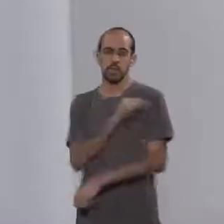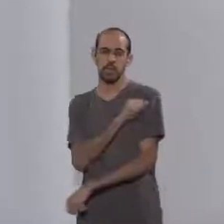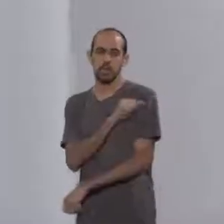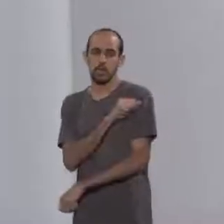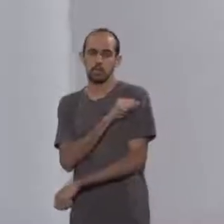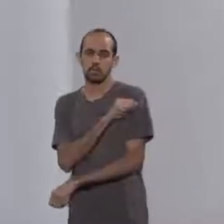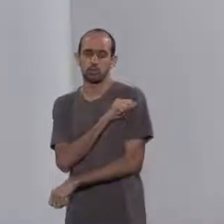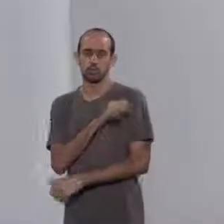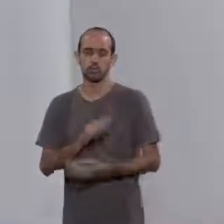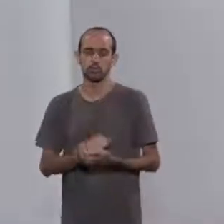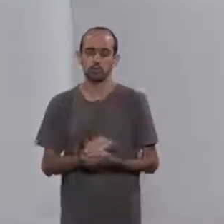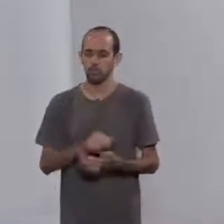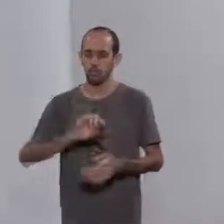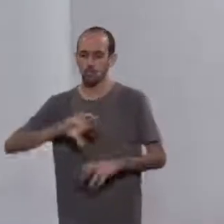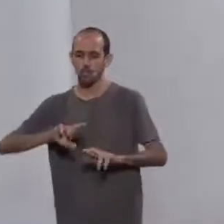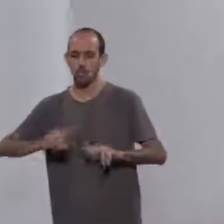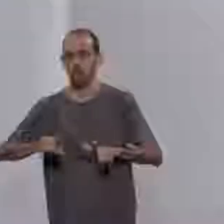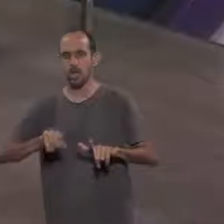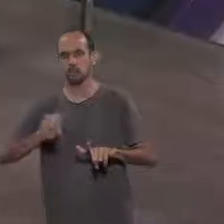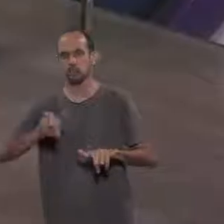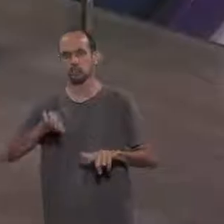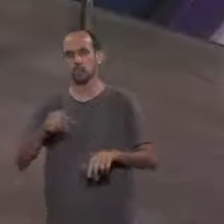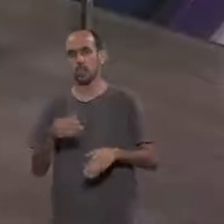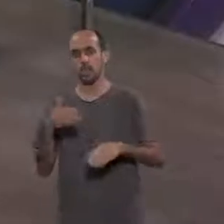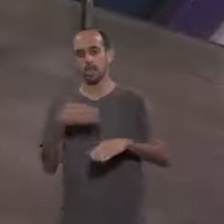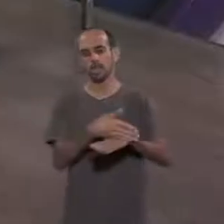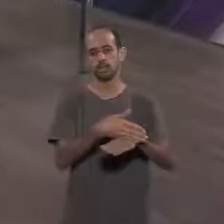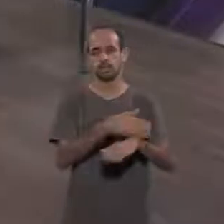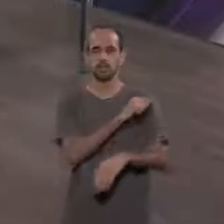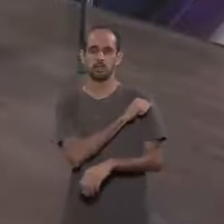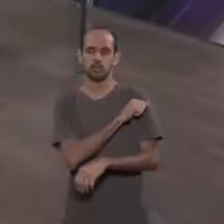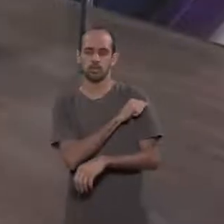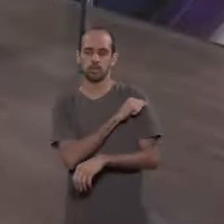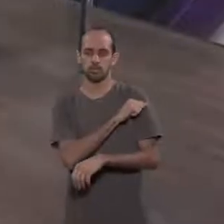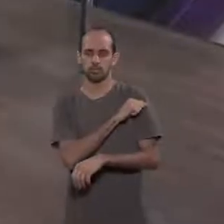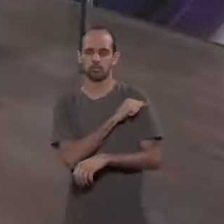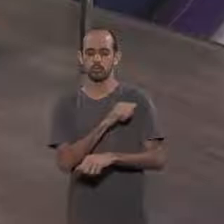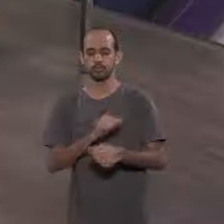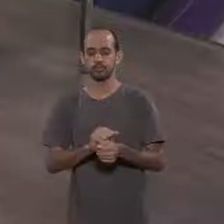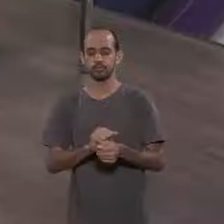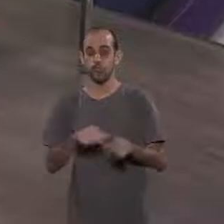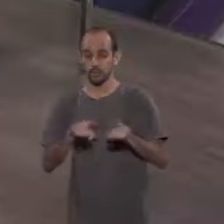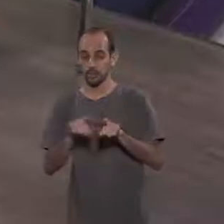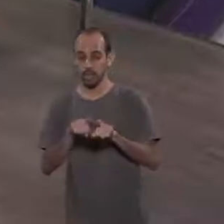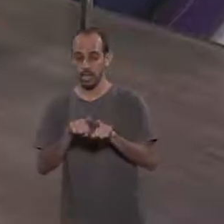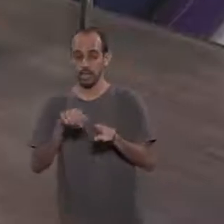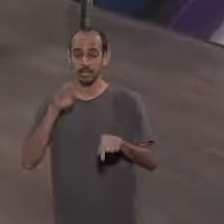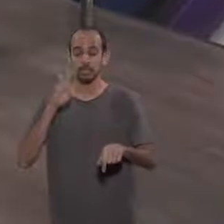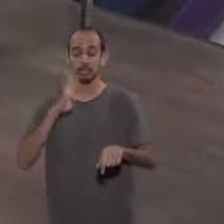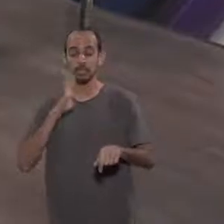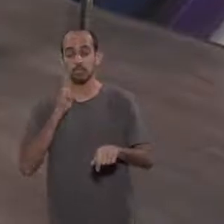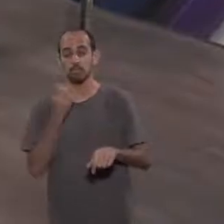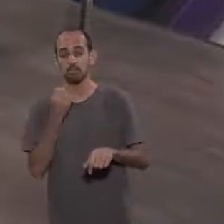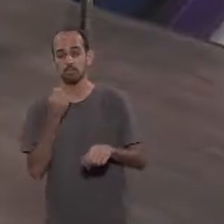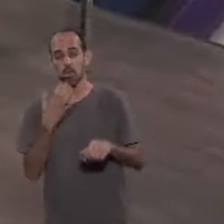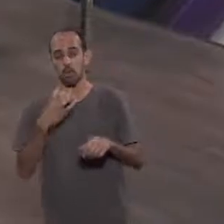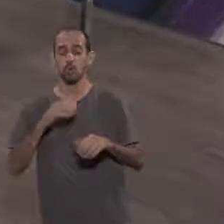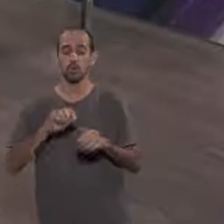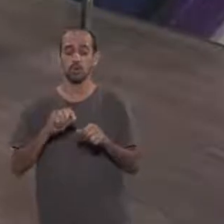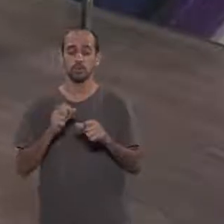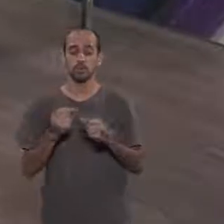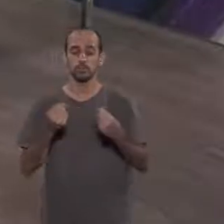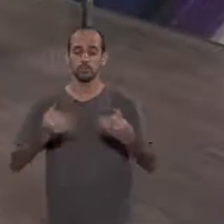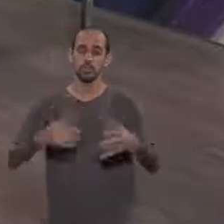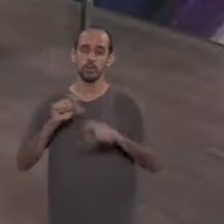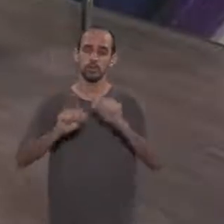colocar a criança dentro da escola, é promover esses espaços de aprendizagem. Exatamente, né? É legal a gente dizer assim, que a gente até usa, né, quando a gente